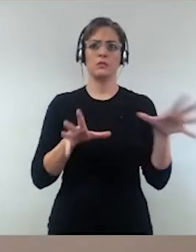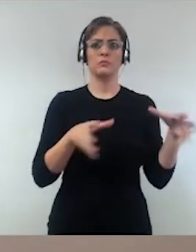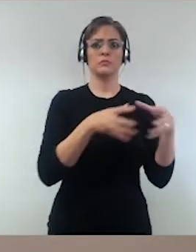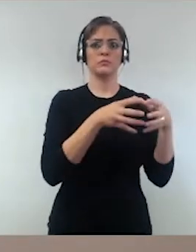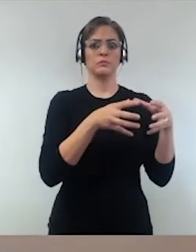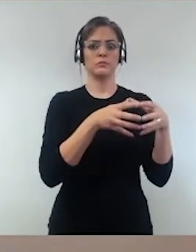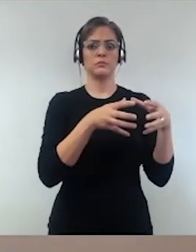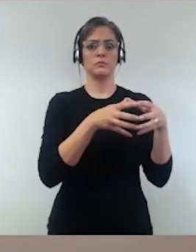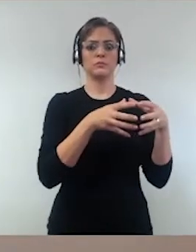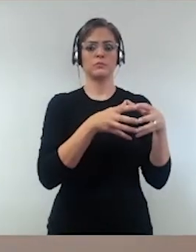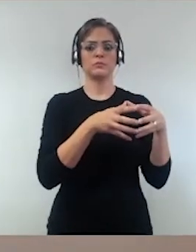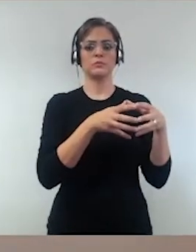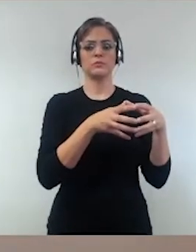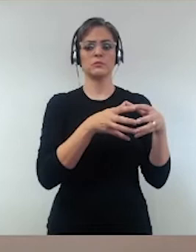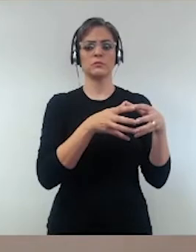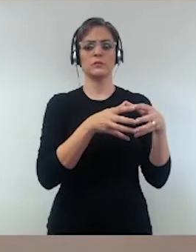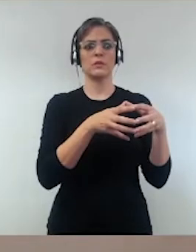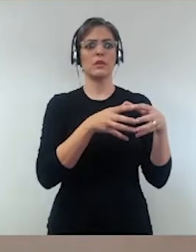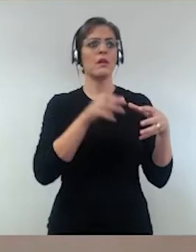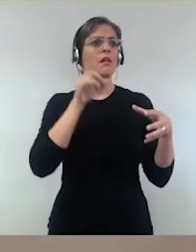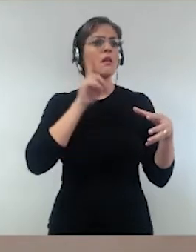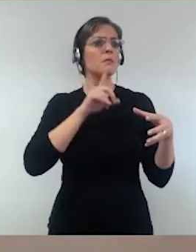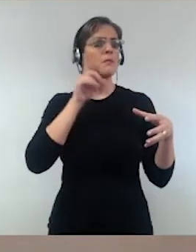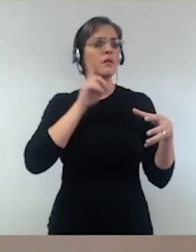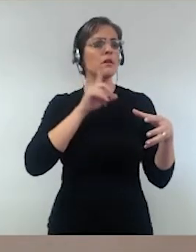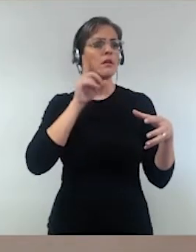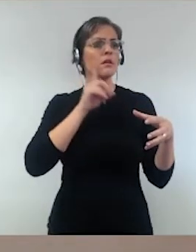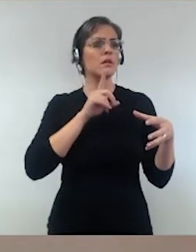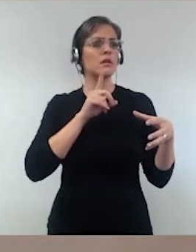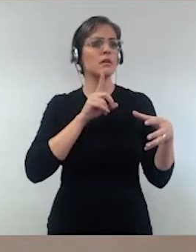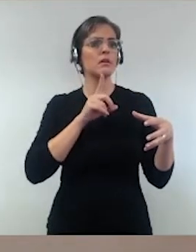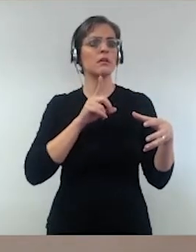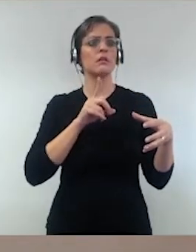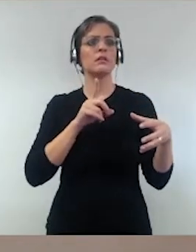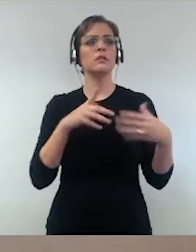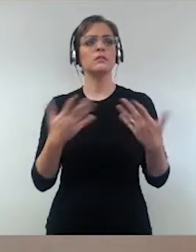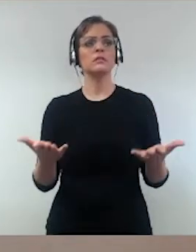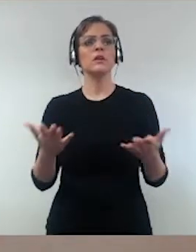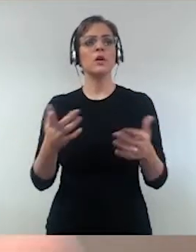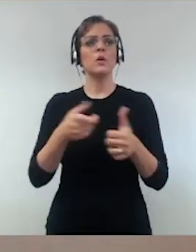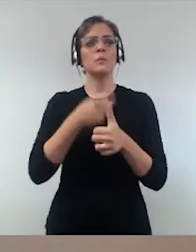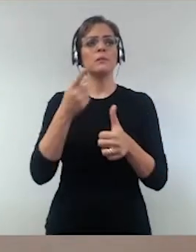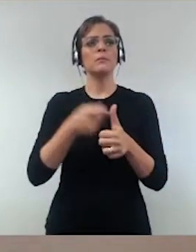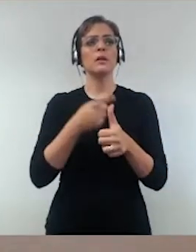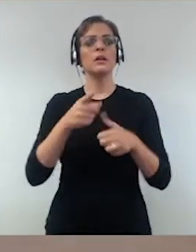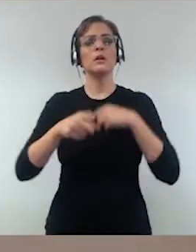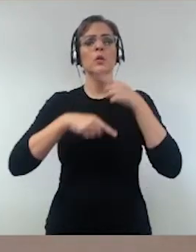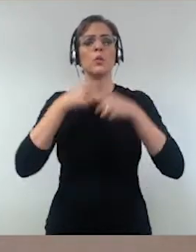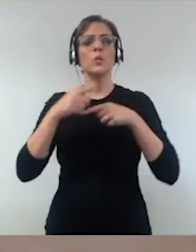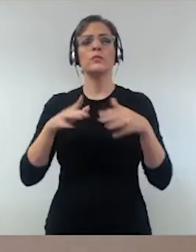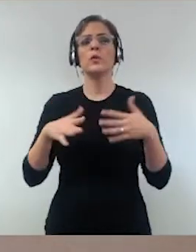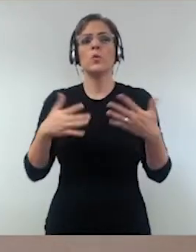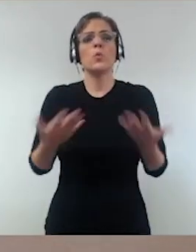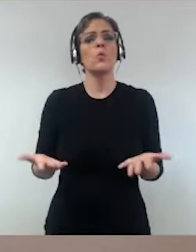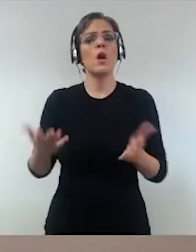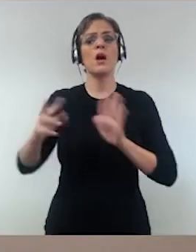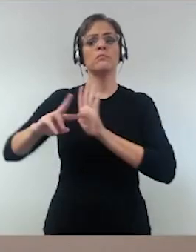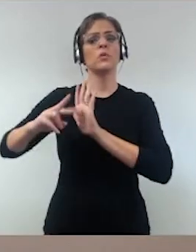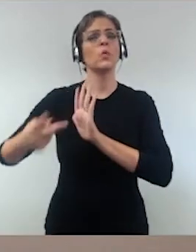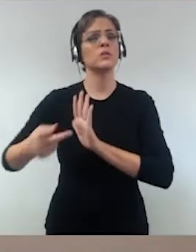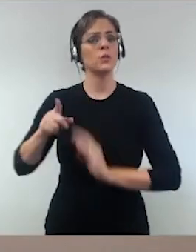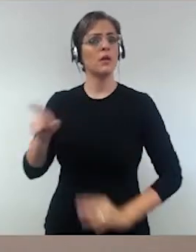Qual que é a relação, então, né, entre essa nossa decisão? Talvez a primeira pergunta é quais são os efeitos, né, dessa nova decisão do